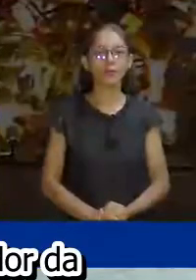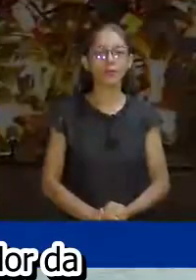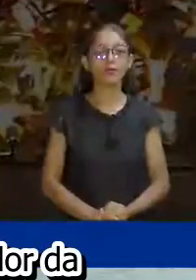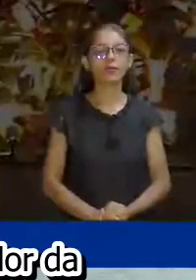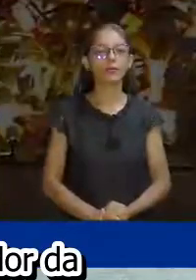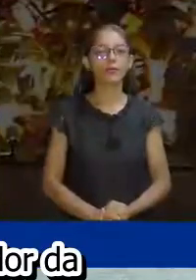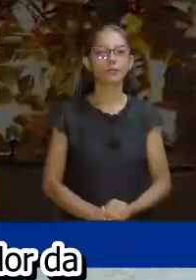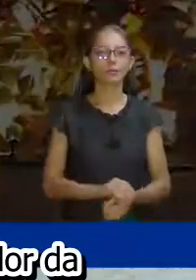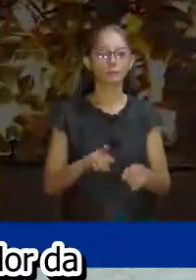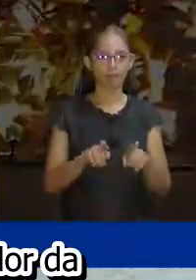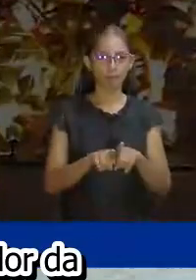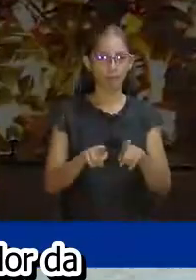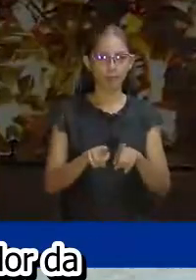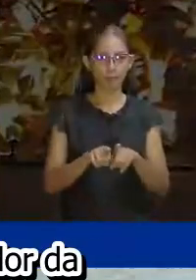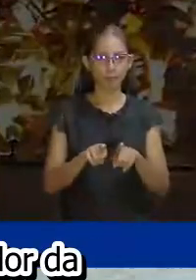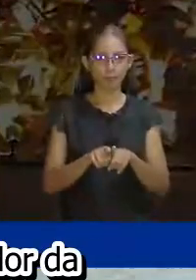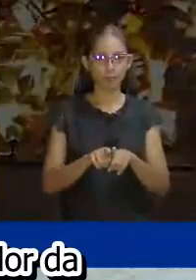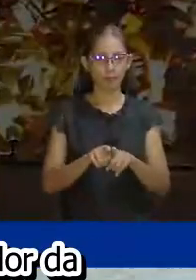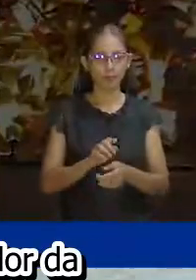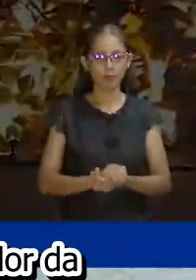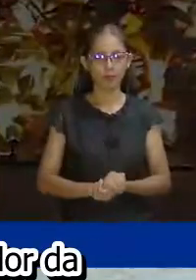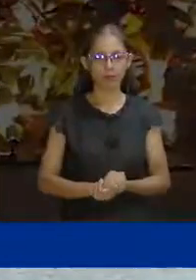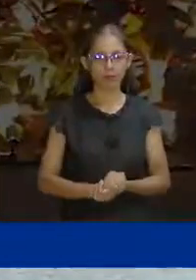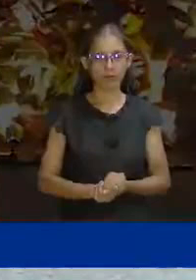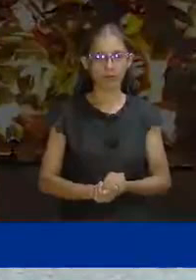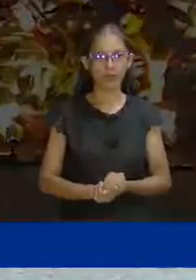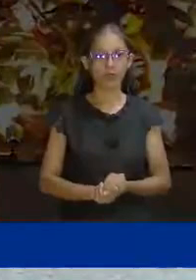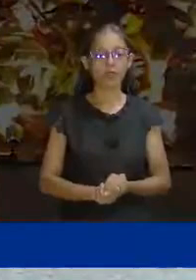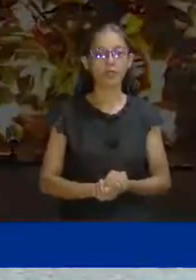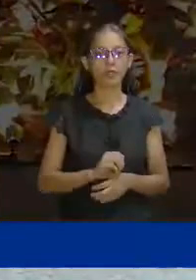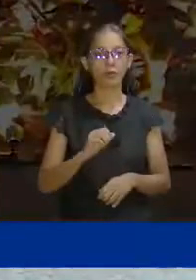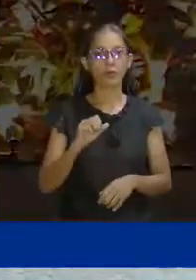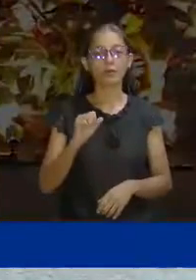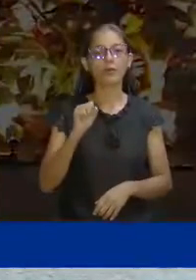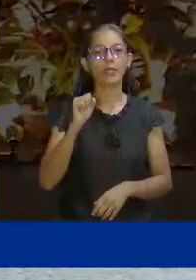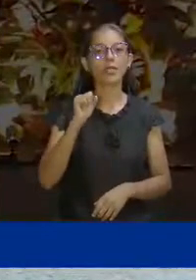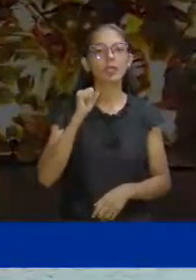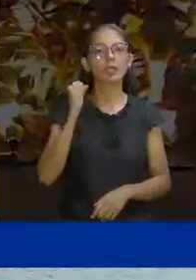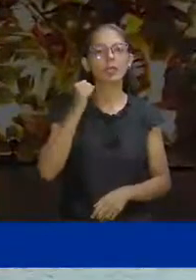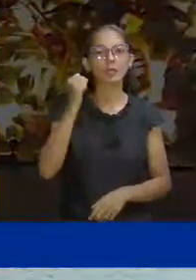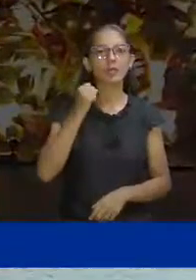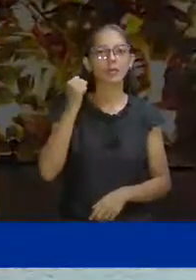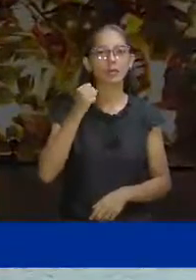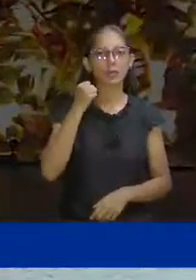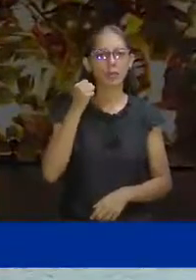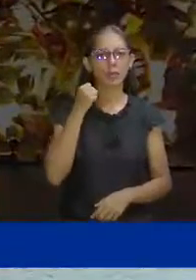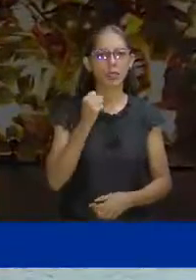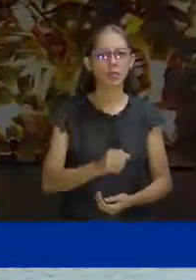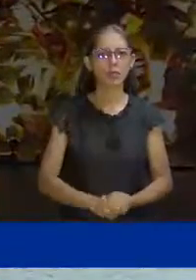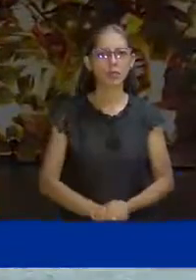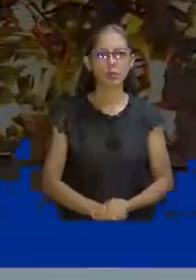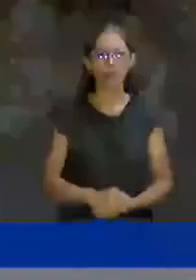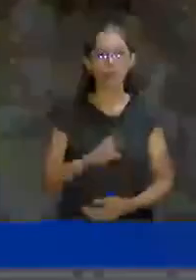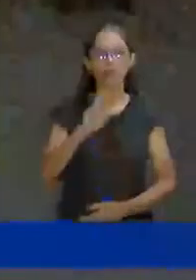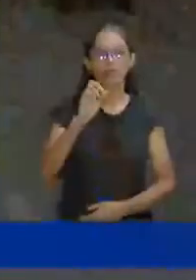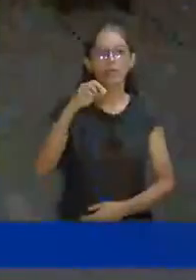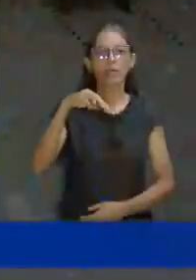Compondo a mesa desta noite, está conosco o senador da República pelo Amapá, Randolfe Rodrigues.